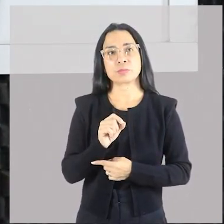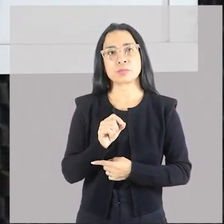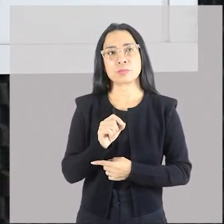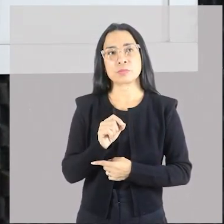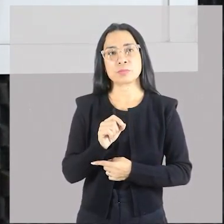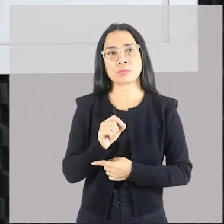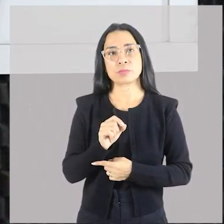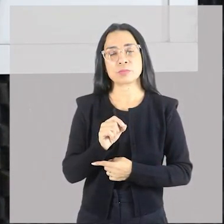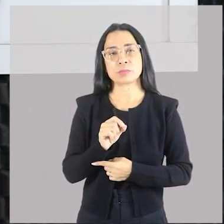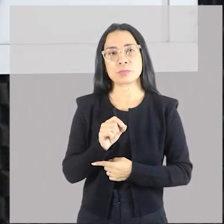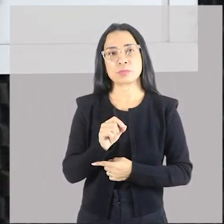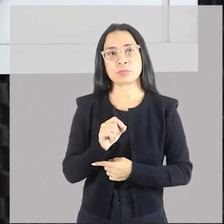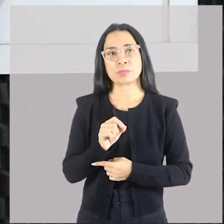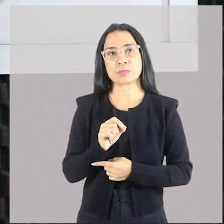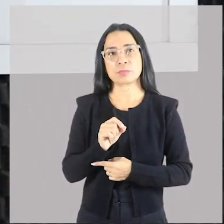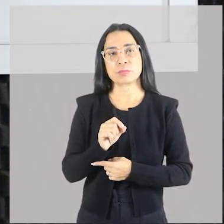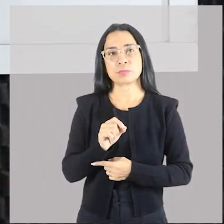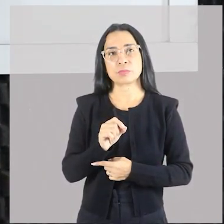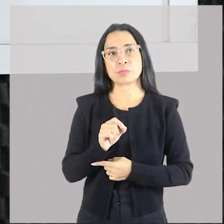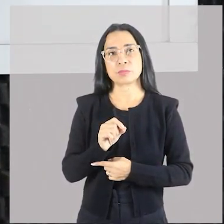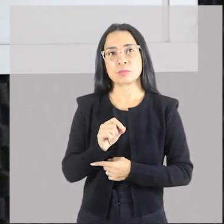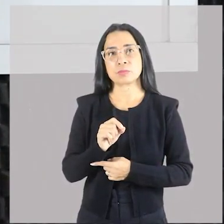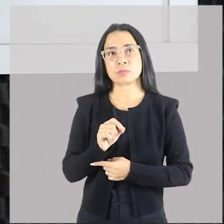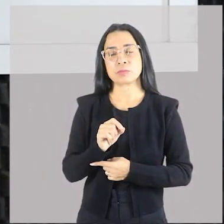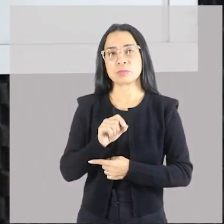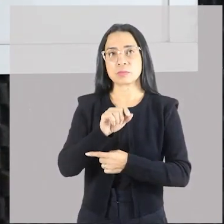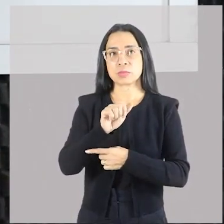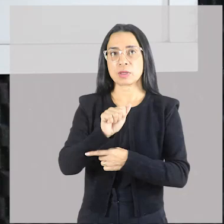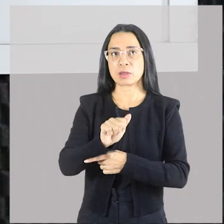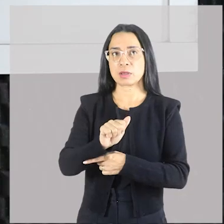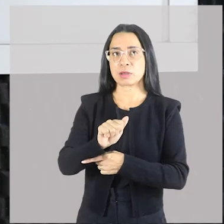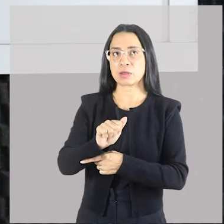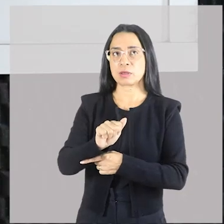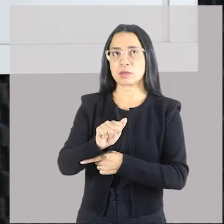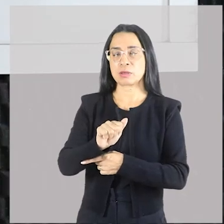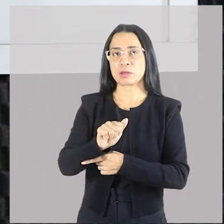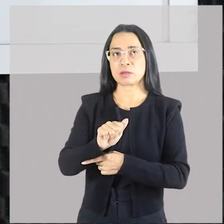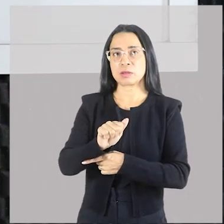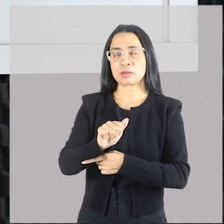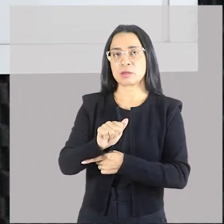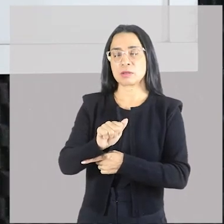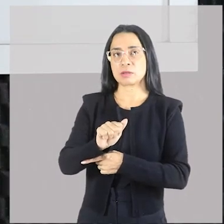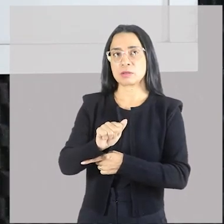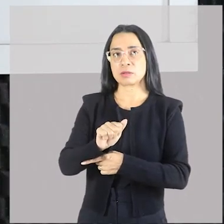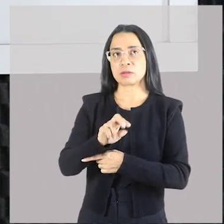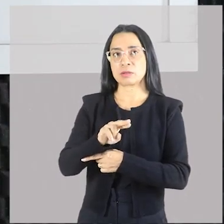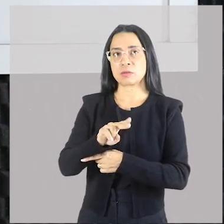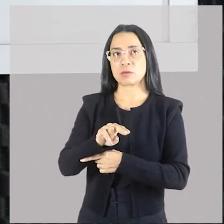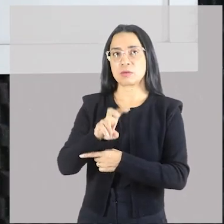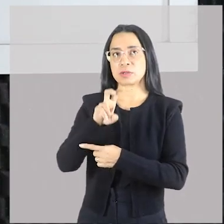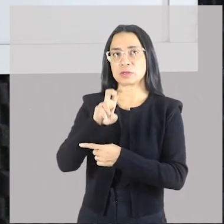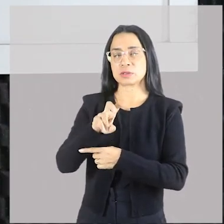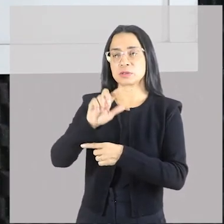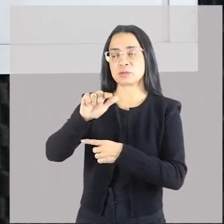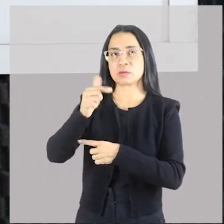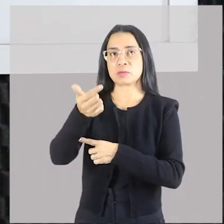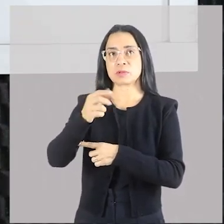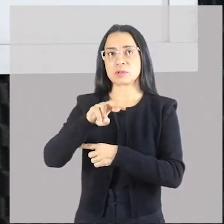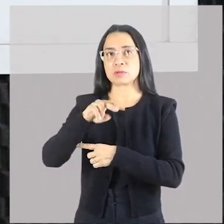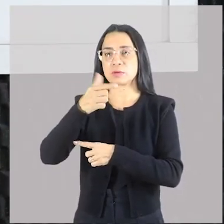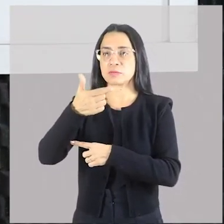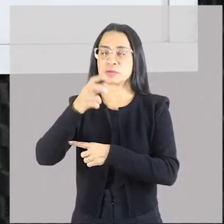a área vai ser igual. O 5 ao quadrado resulta em 25. O 2 ao quadrado resulta em